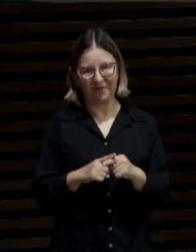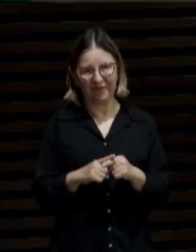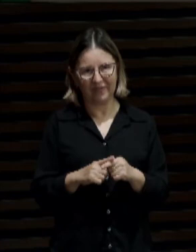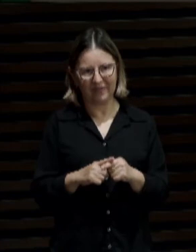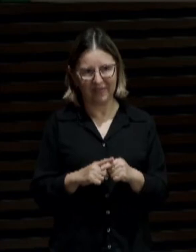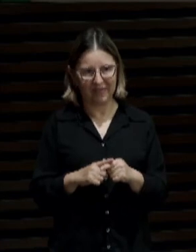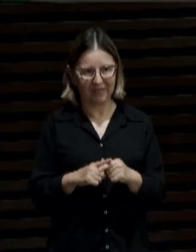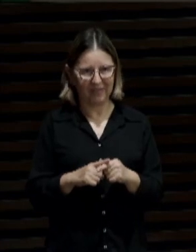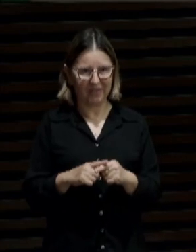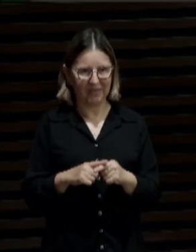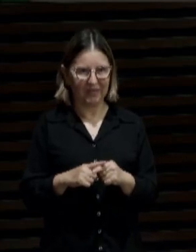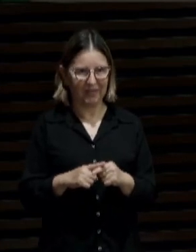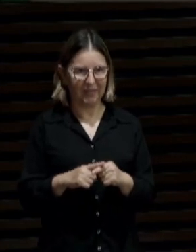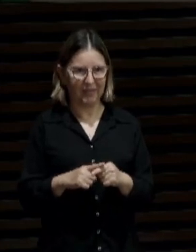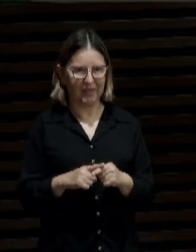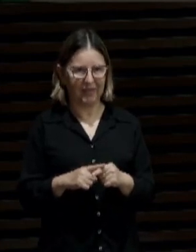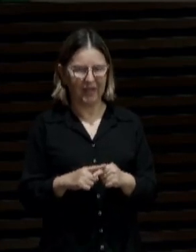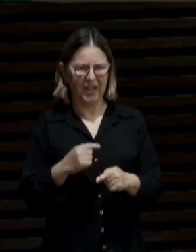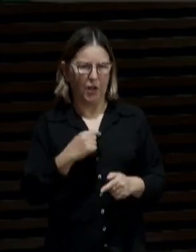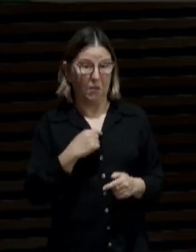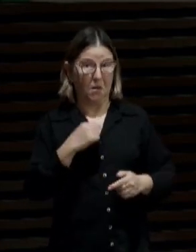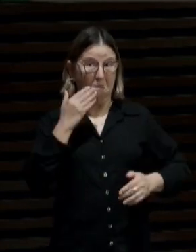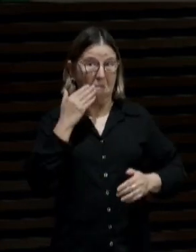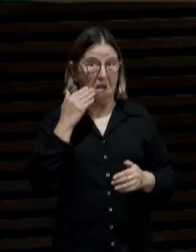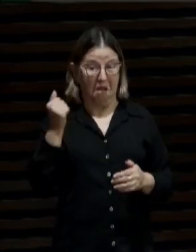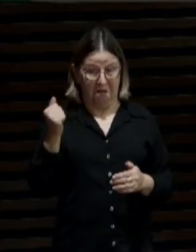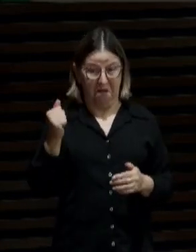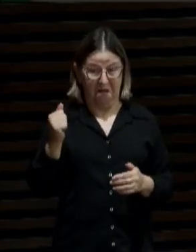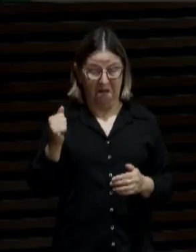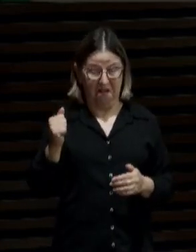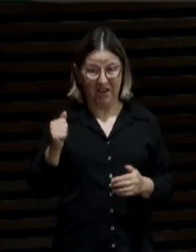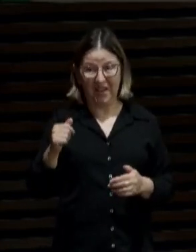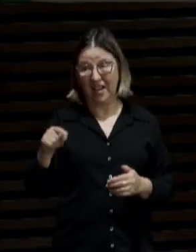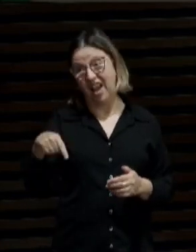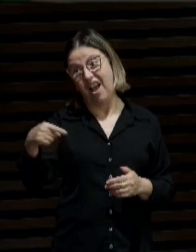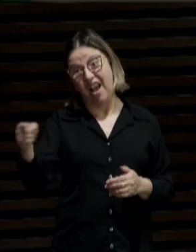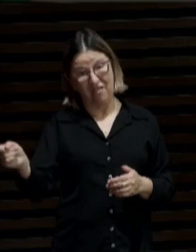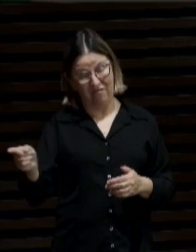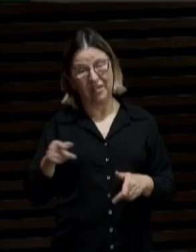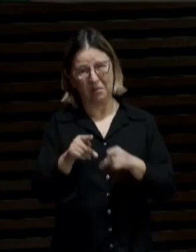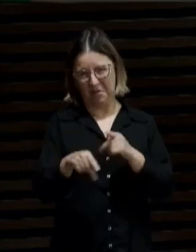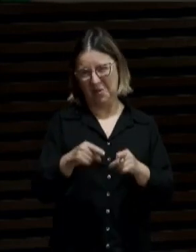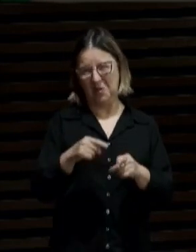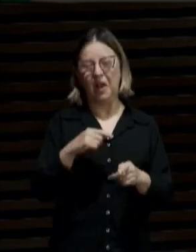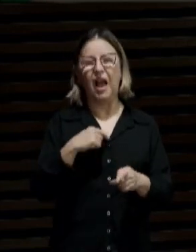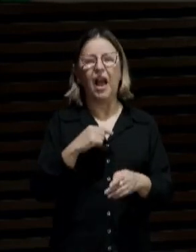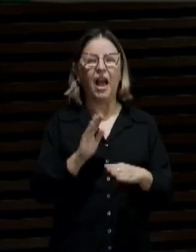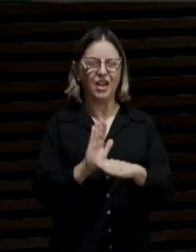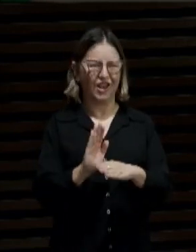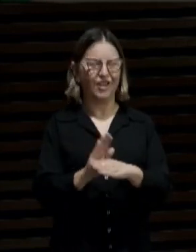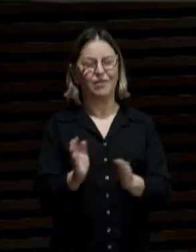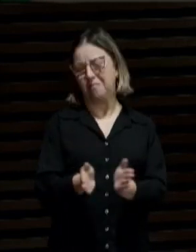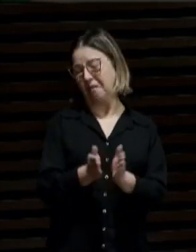superaram. Eu não sou que nem outros. Eu fiz caridade. Eu mereço. E se você perguntar para um cristão, um